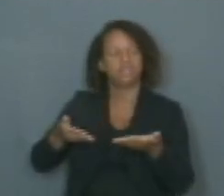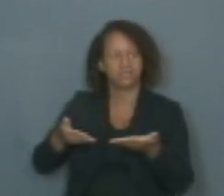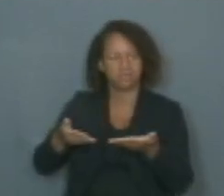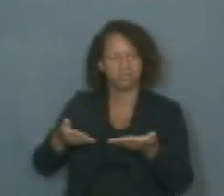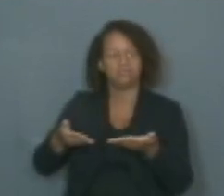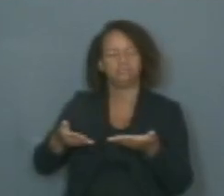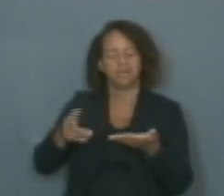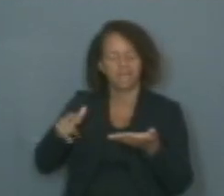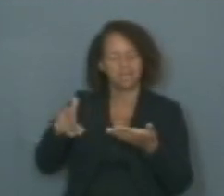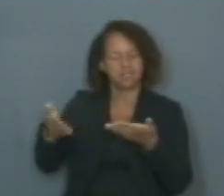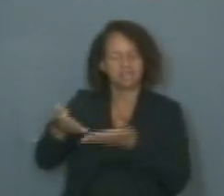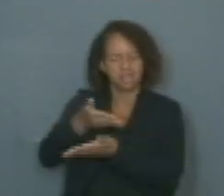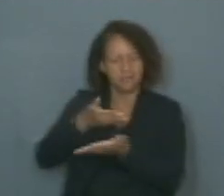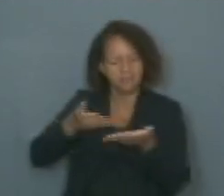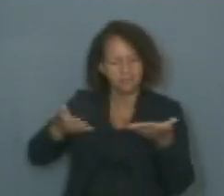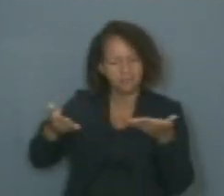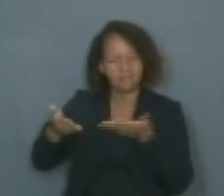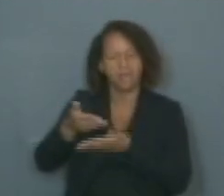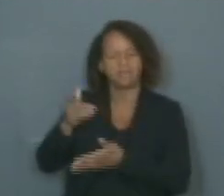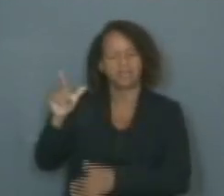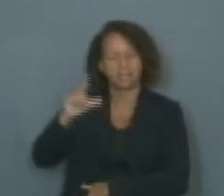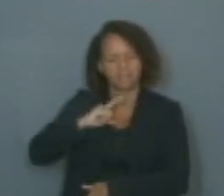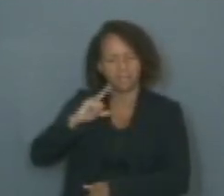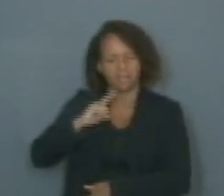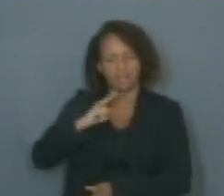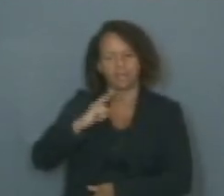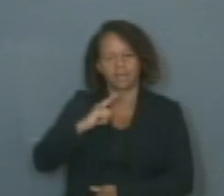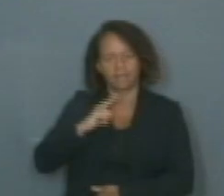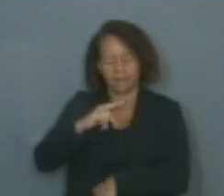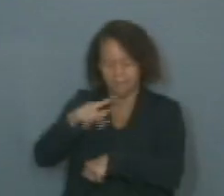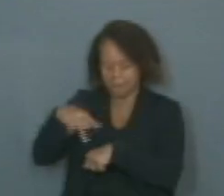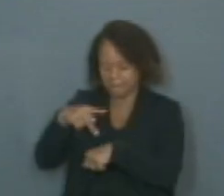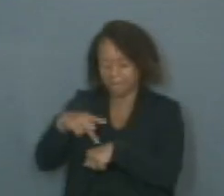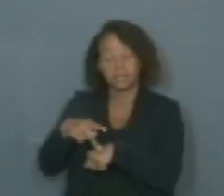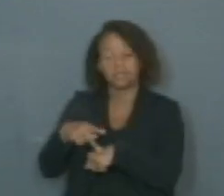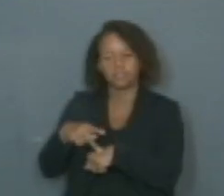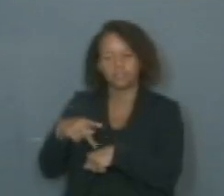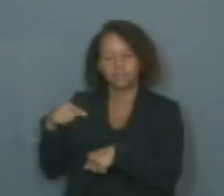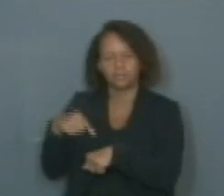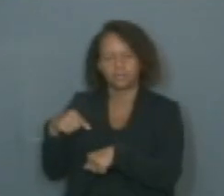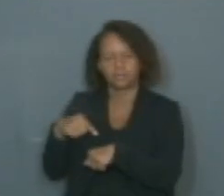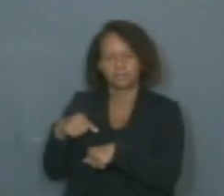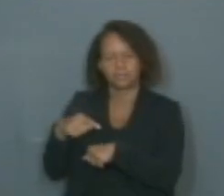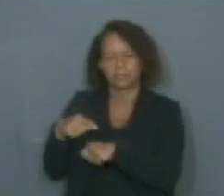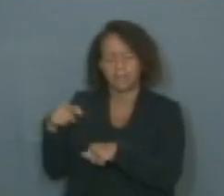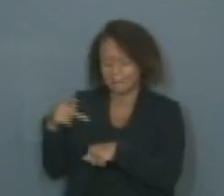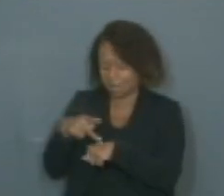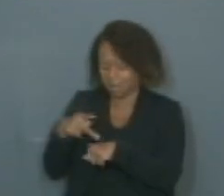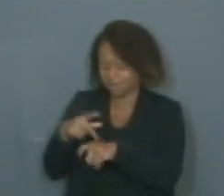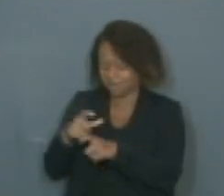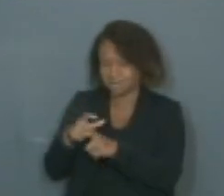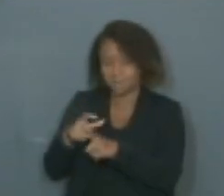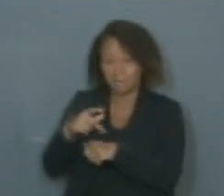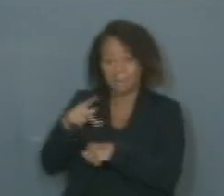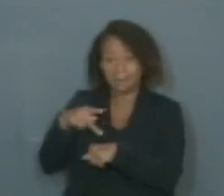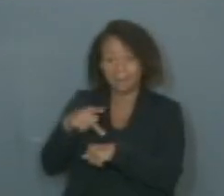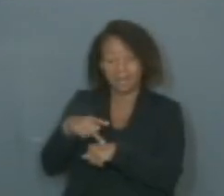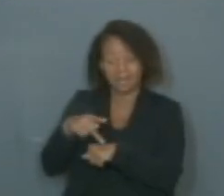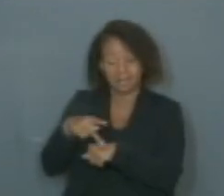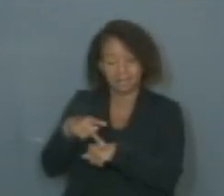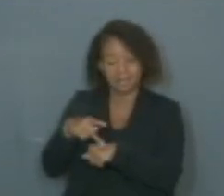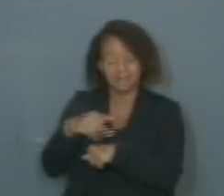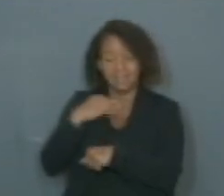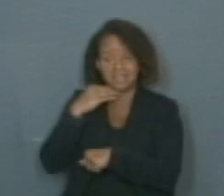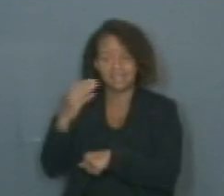envolvem para ter um país, uma grande parte deles, para ter um país sem